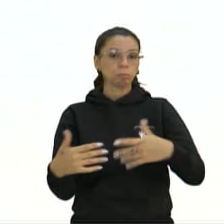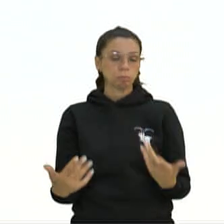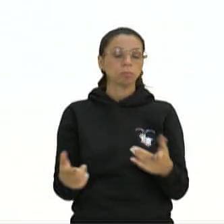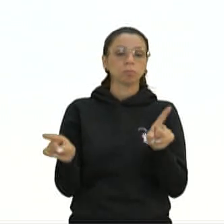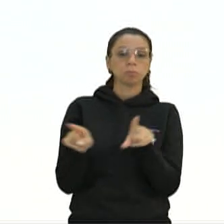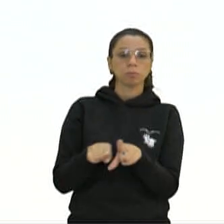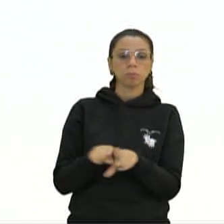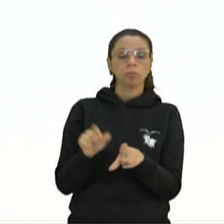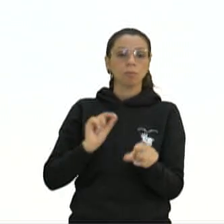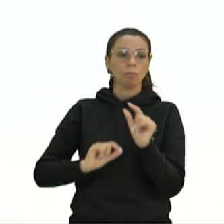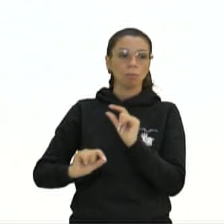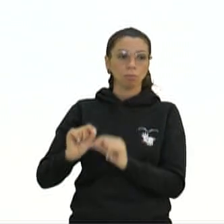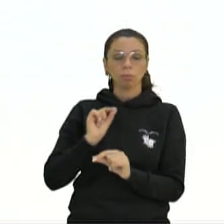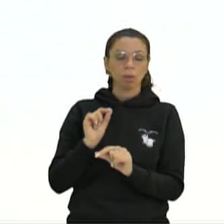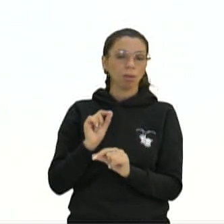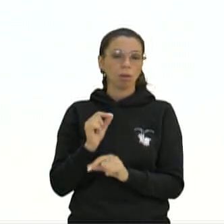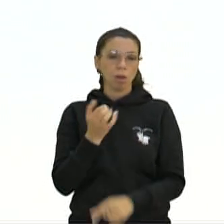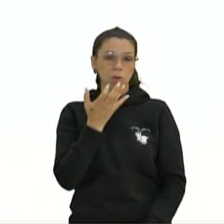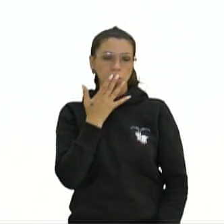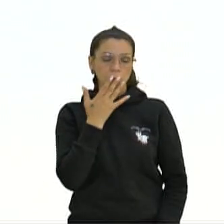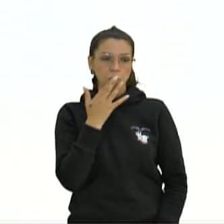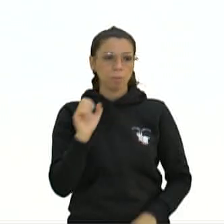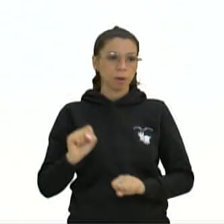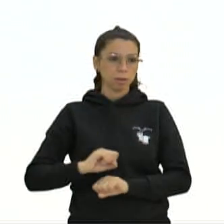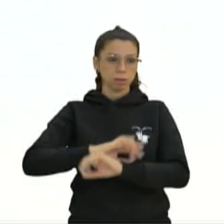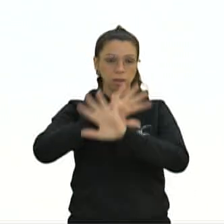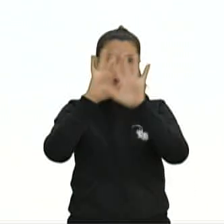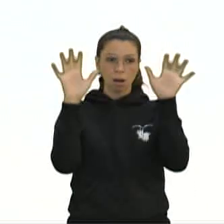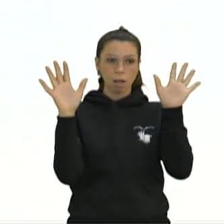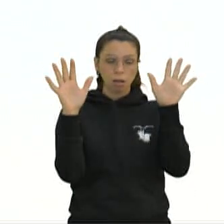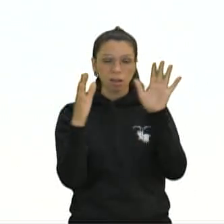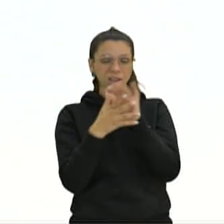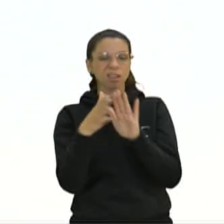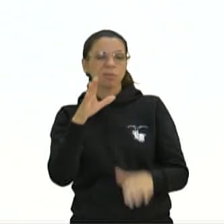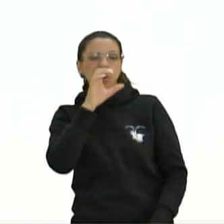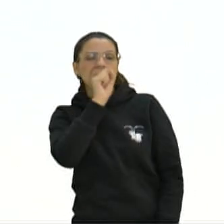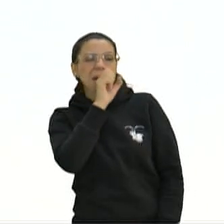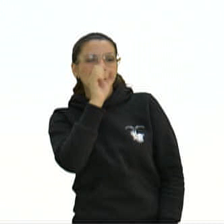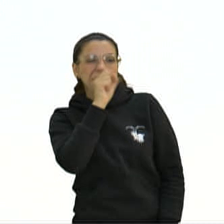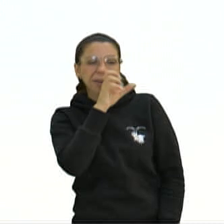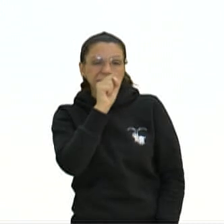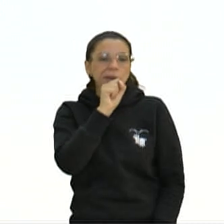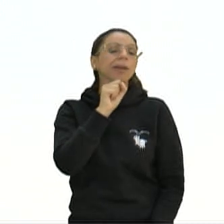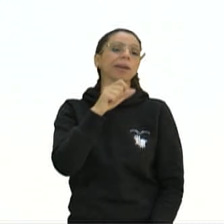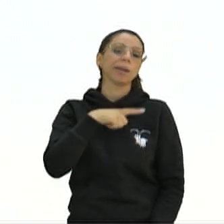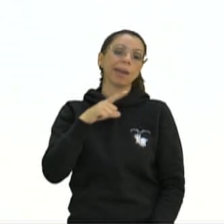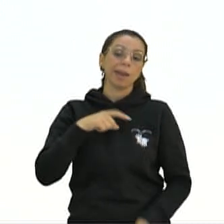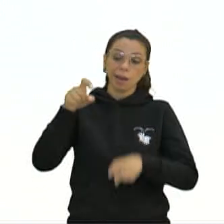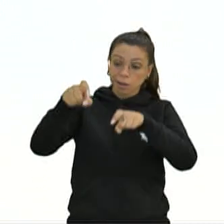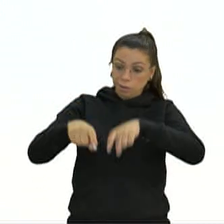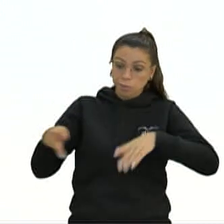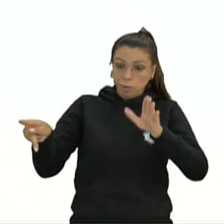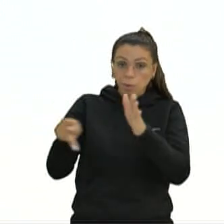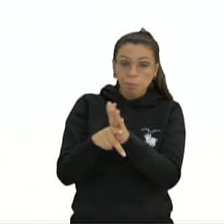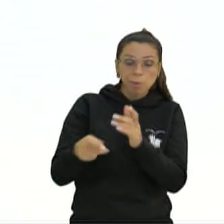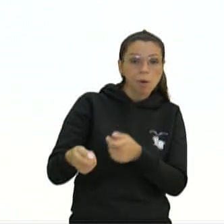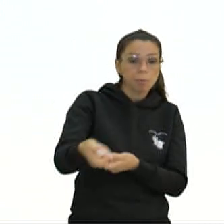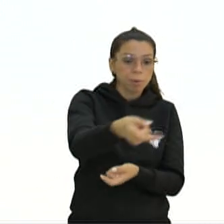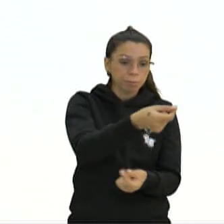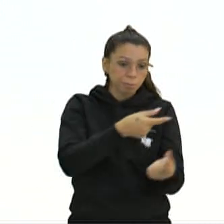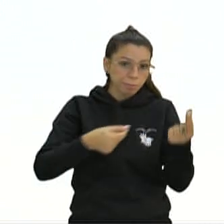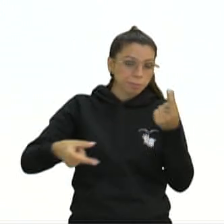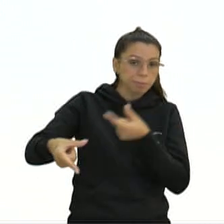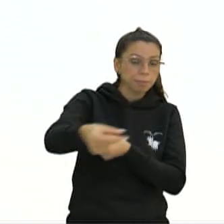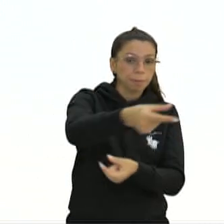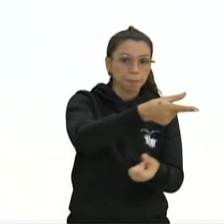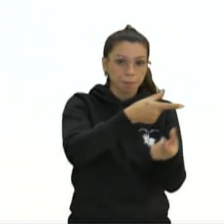Aí nós temos na cor mais clara a agricultura, nesse laranja, agricultura comercial. Temos